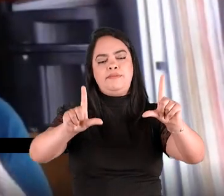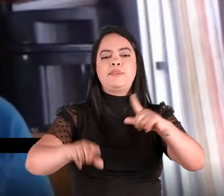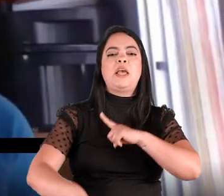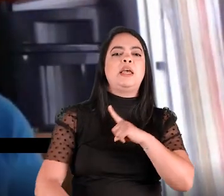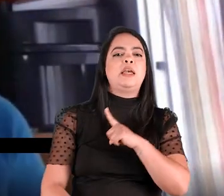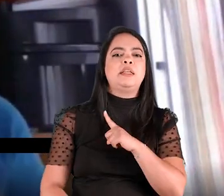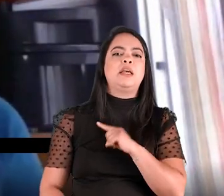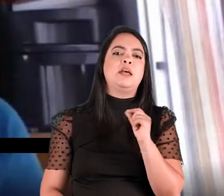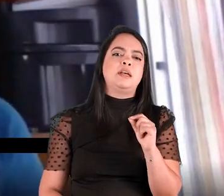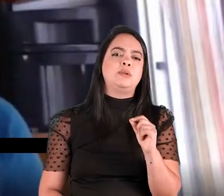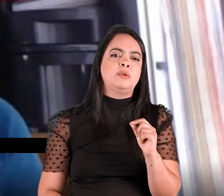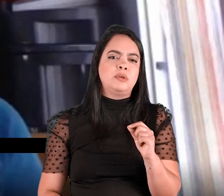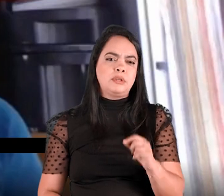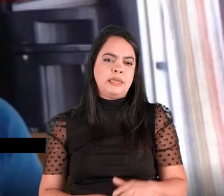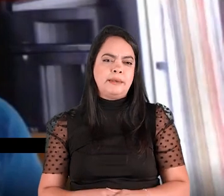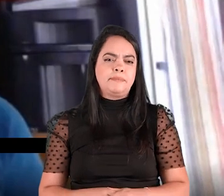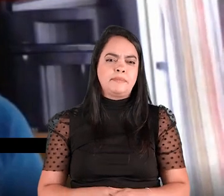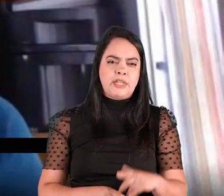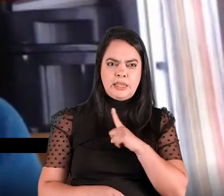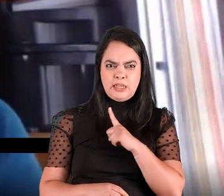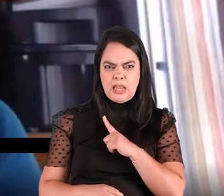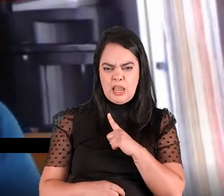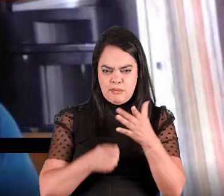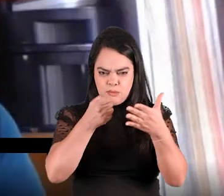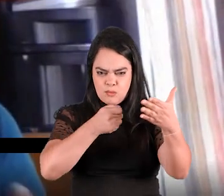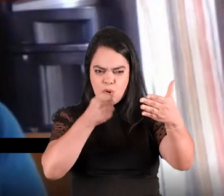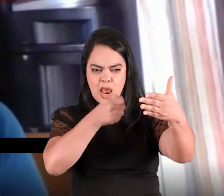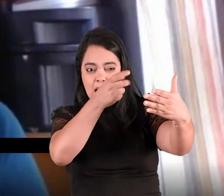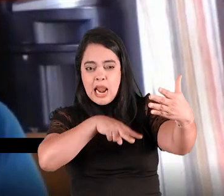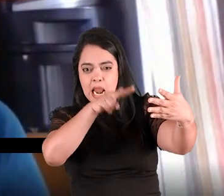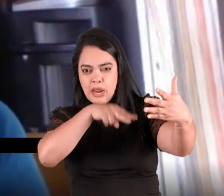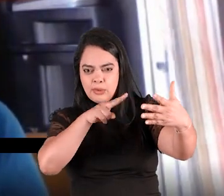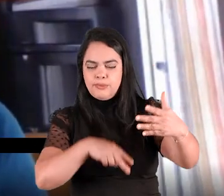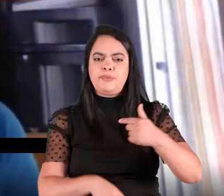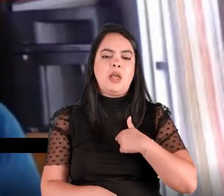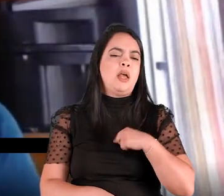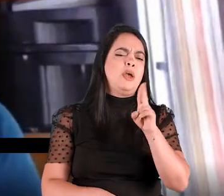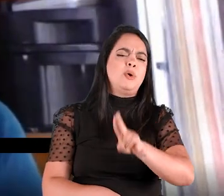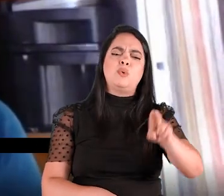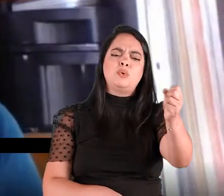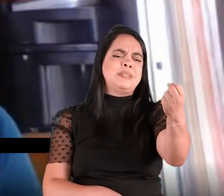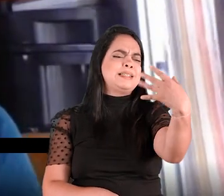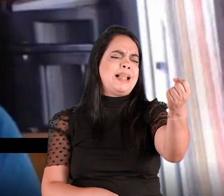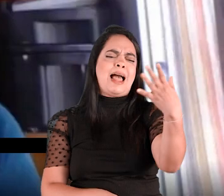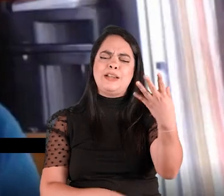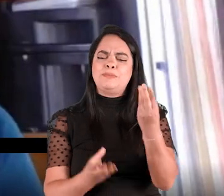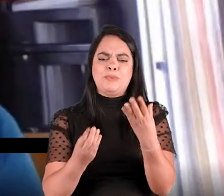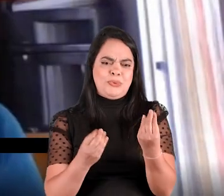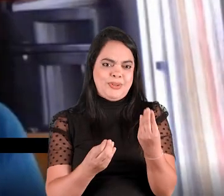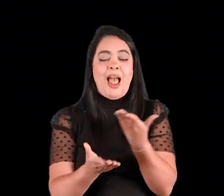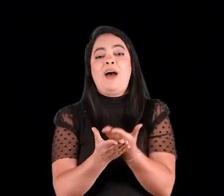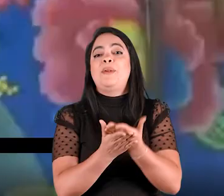que ela consegue fazer as leituras. E, por exemplo, eu uso muito slide na aula, né? Presencial, né? Usava,